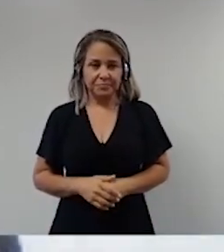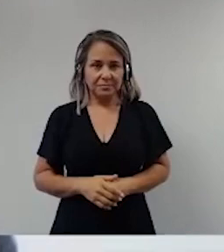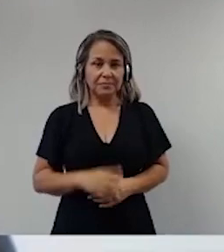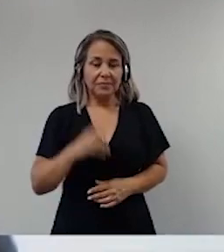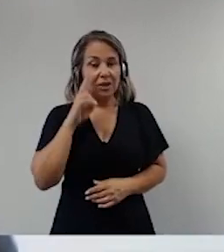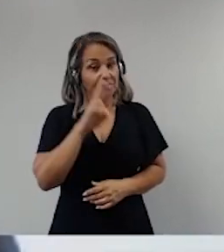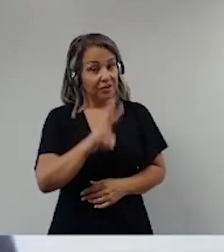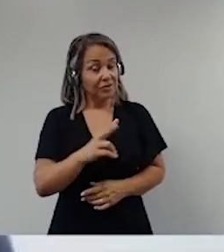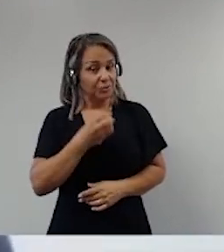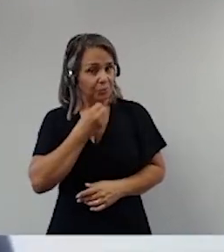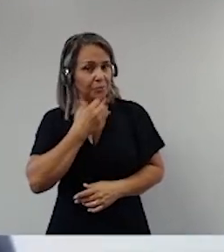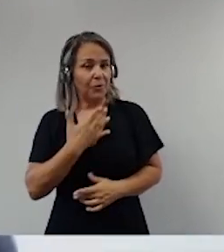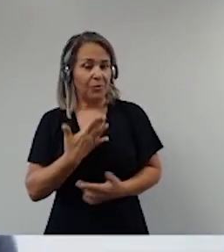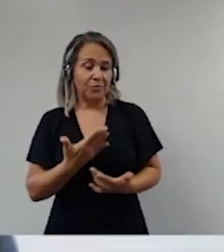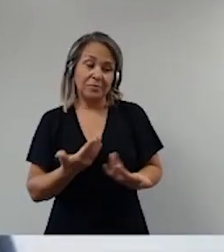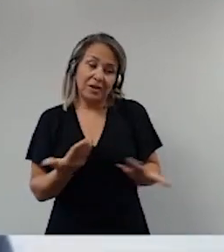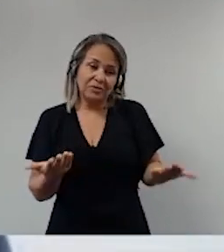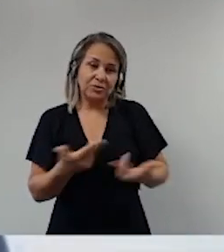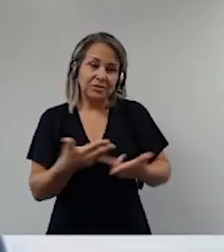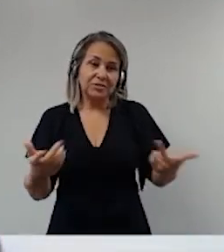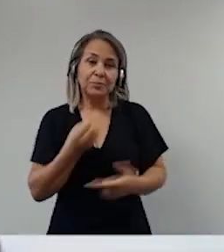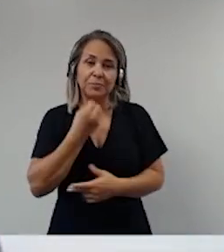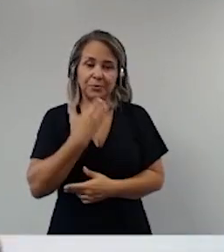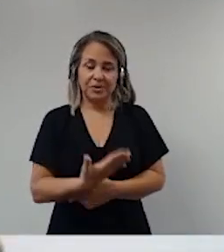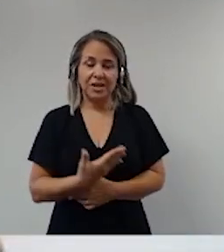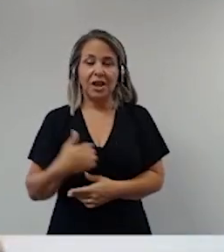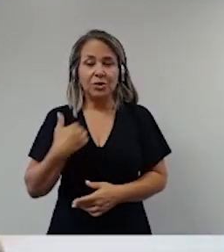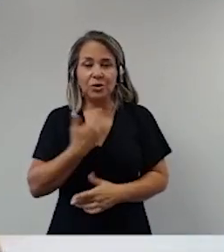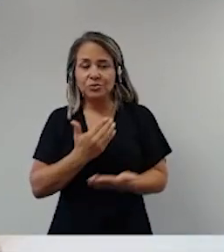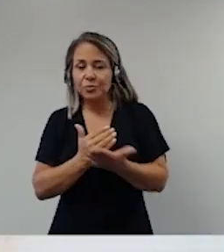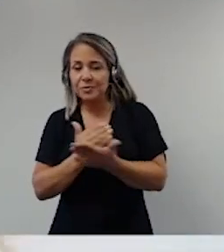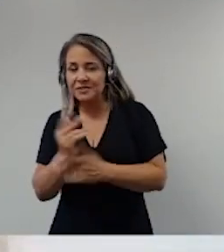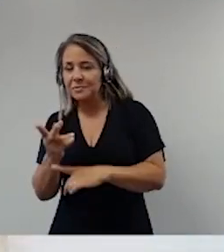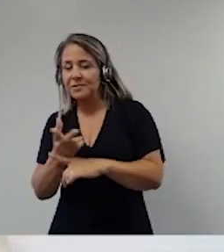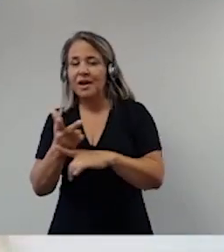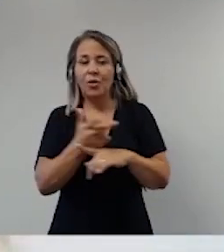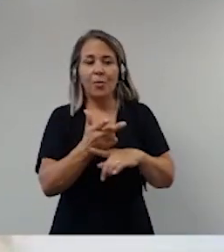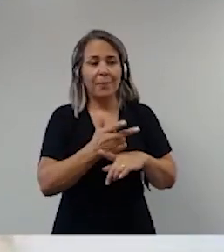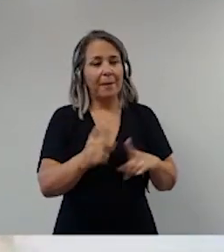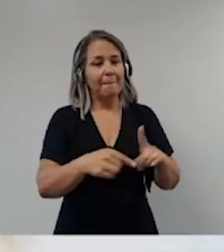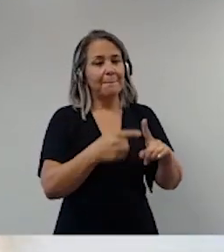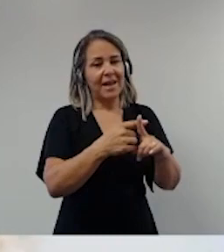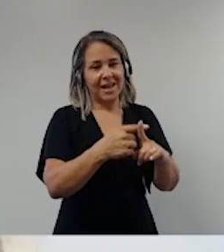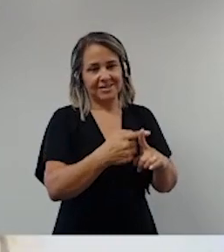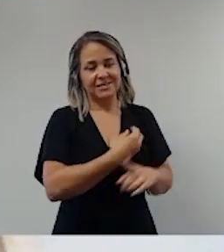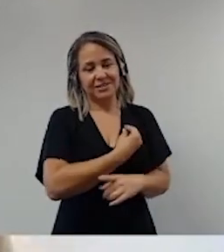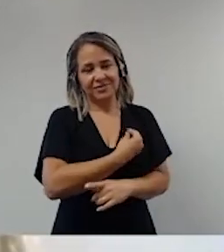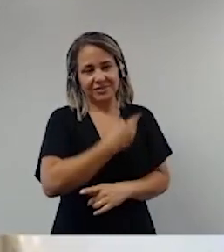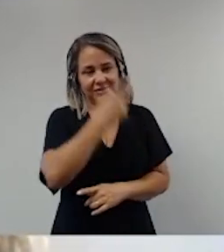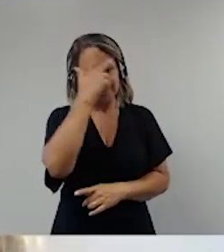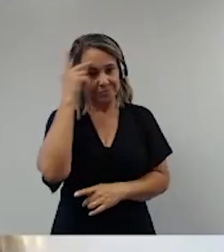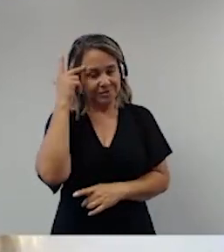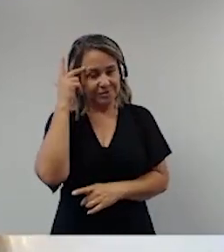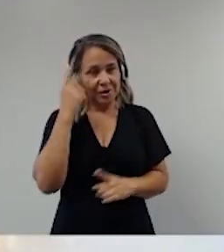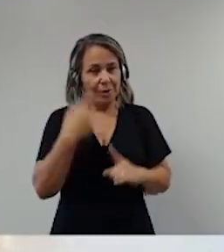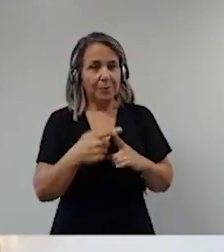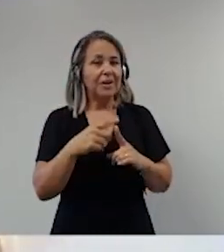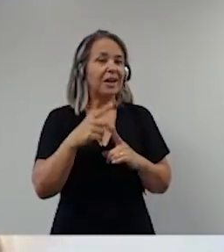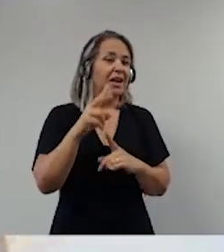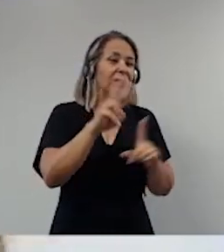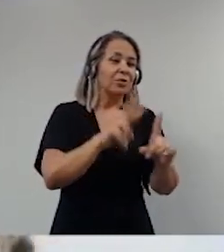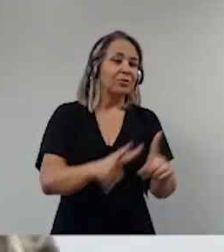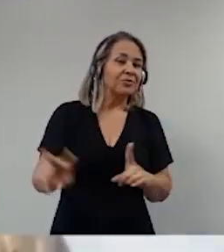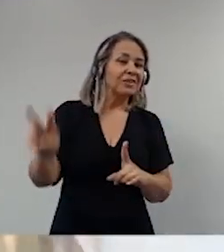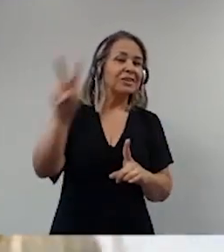vejo sempre o lado bom, né, das coisas. A gente passou a acompanhar muito mais a vida dos nossos funcionários, porque no momento que você está no vídeo, você conhece a casa